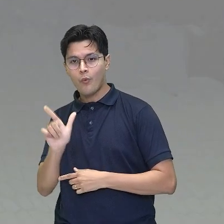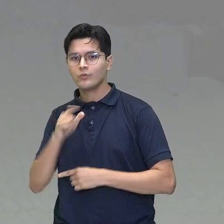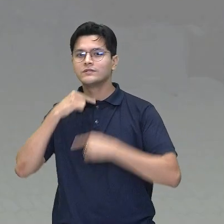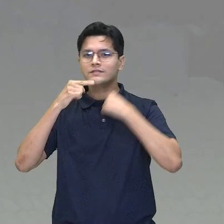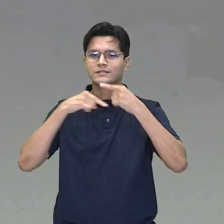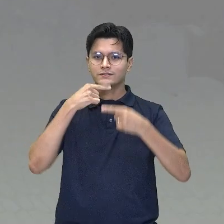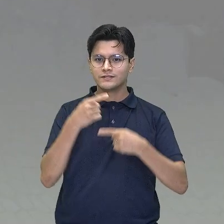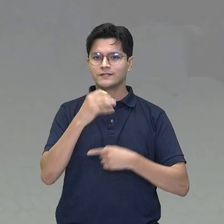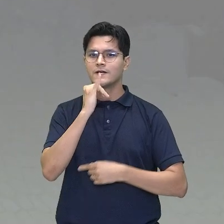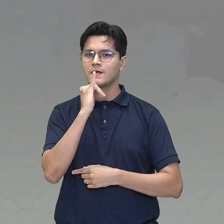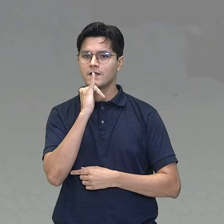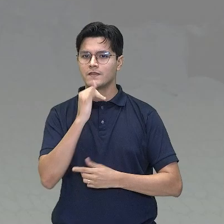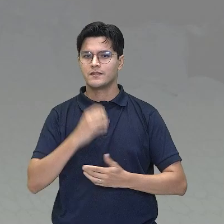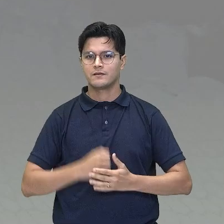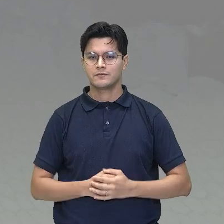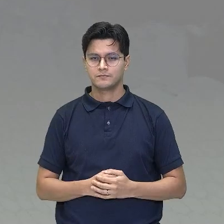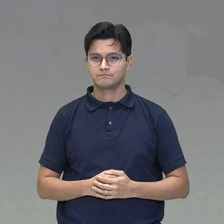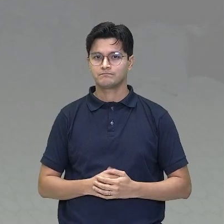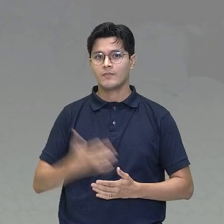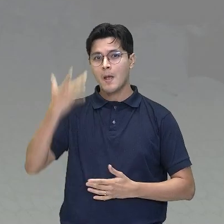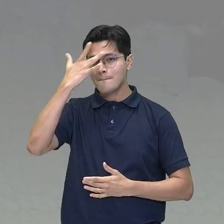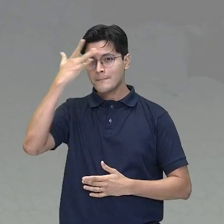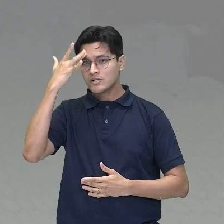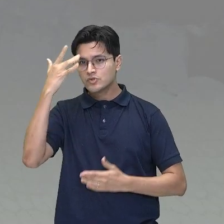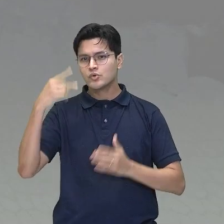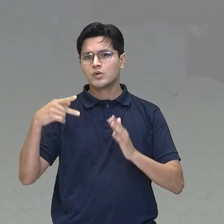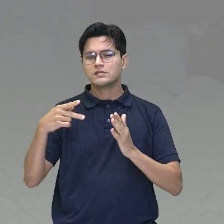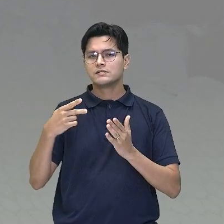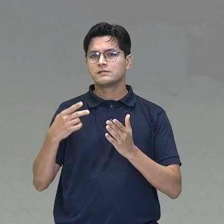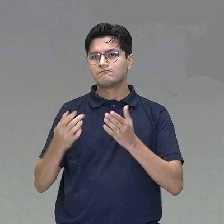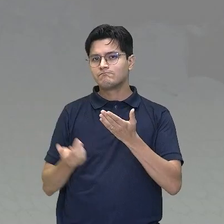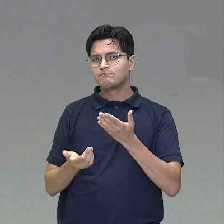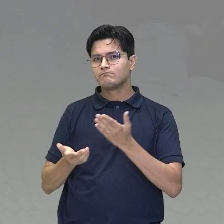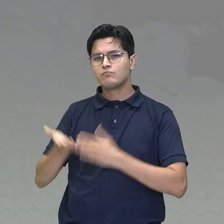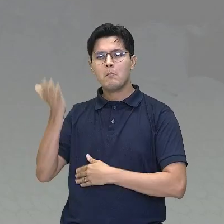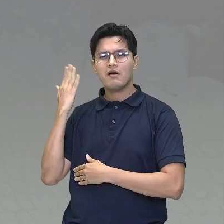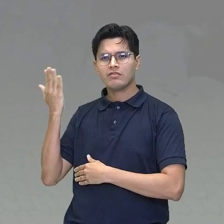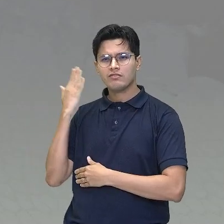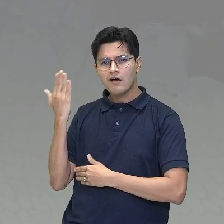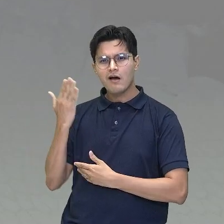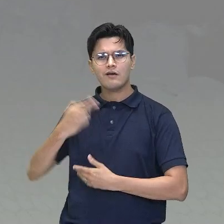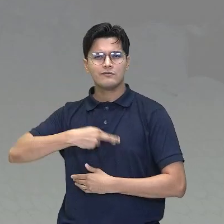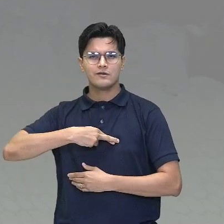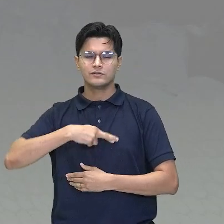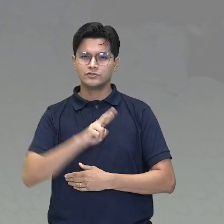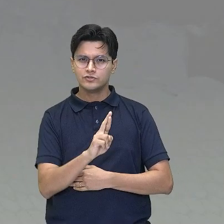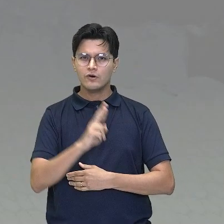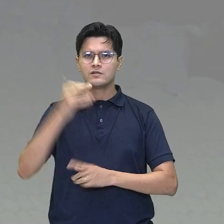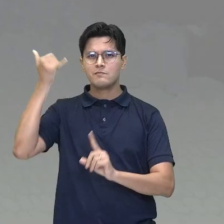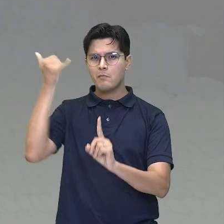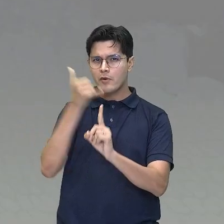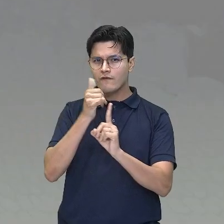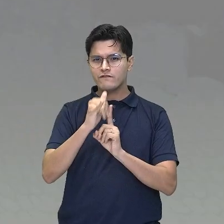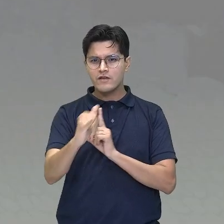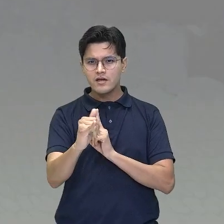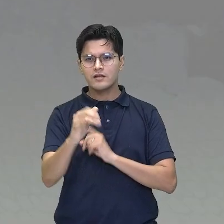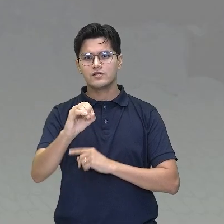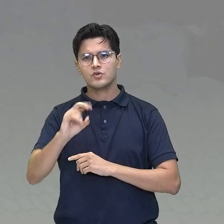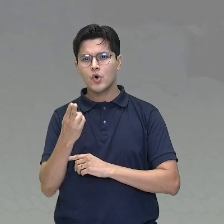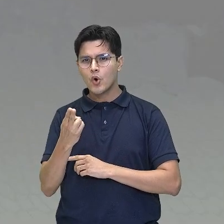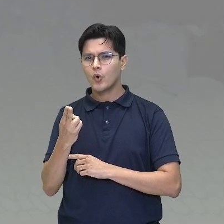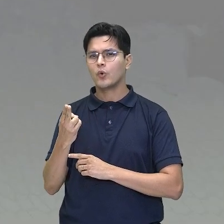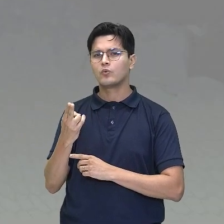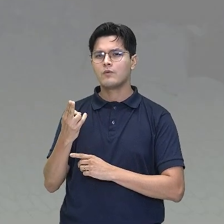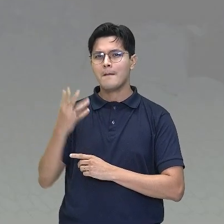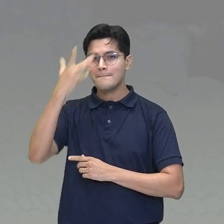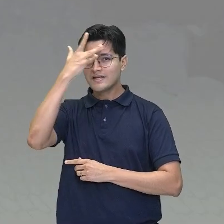das religiões diante de dilemas da vida. Veja só, e nós temos aí outro exemplo. Esse exemplo aí está bem próximo